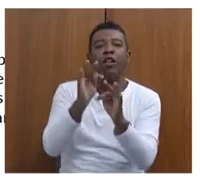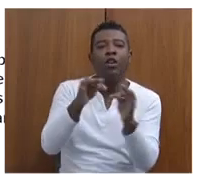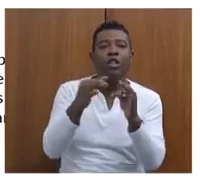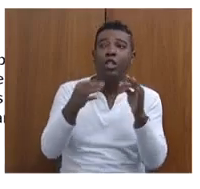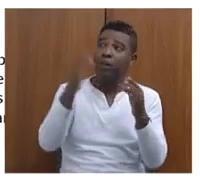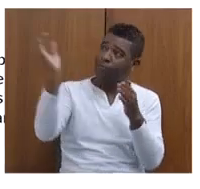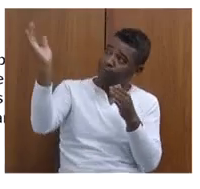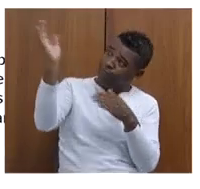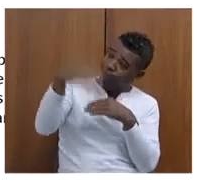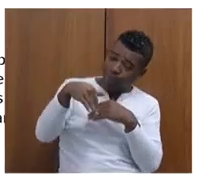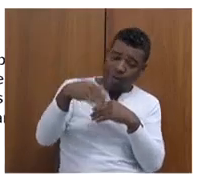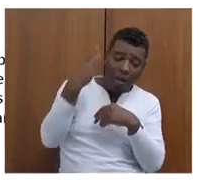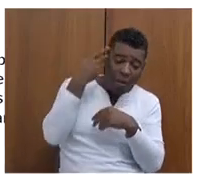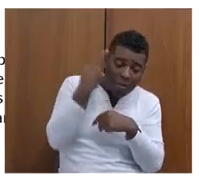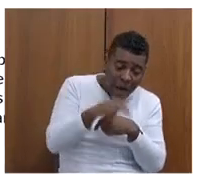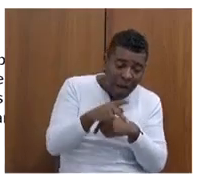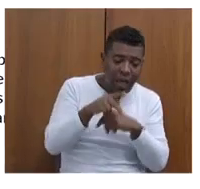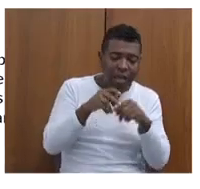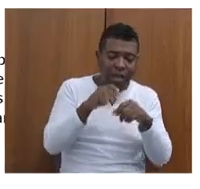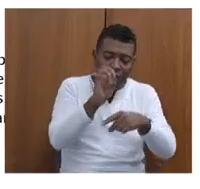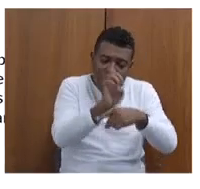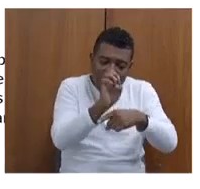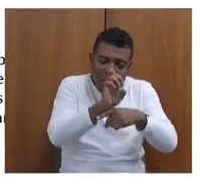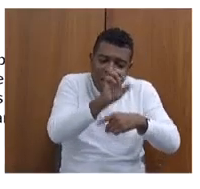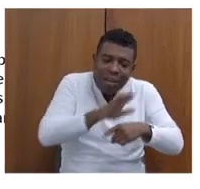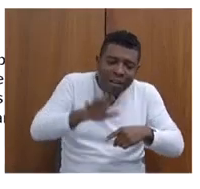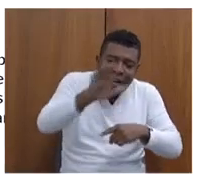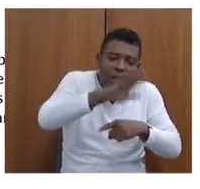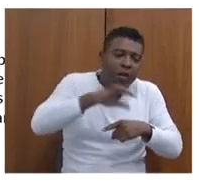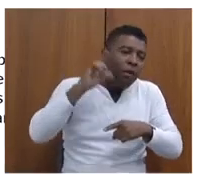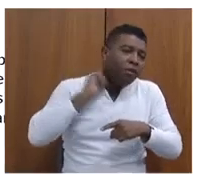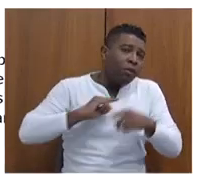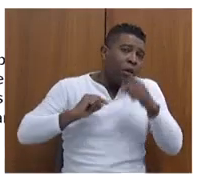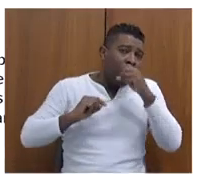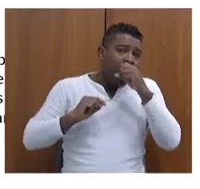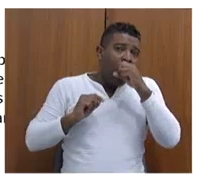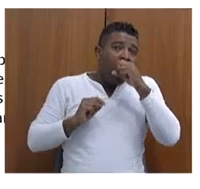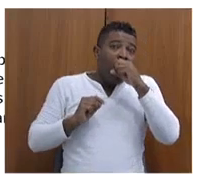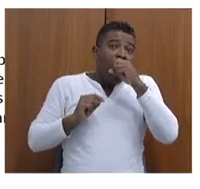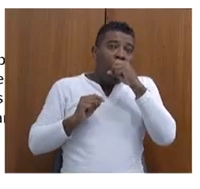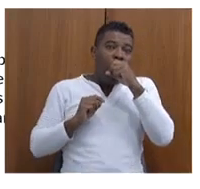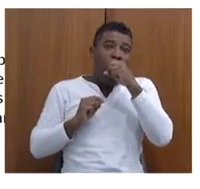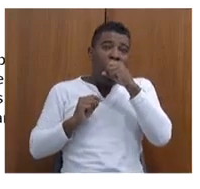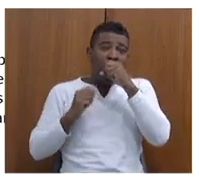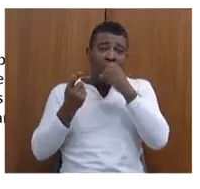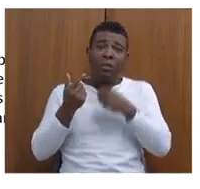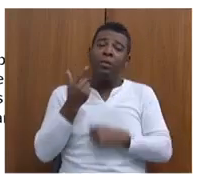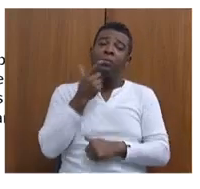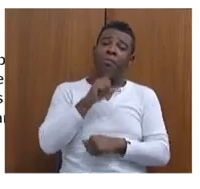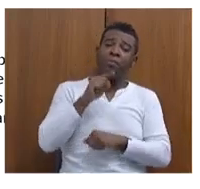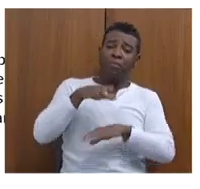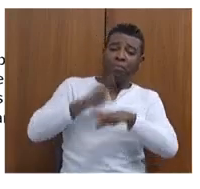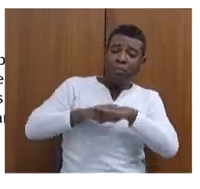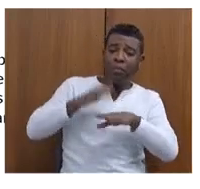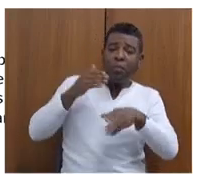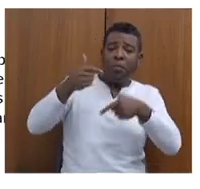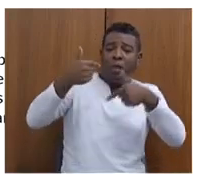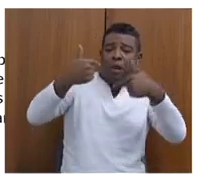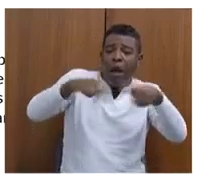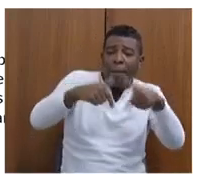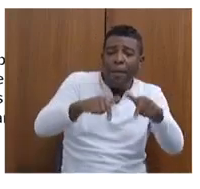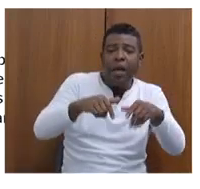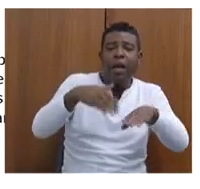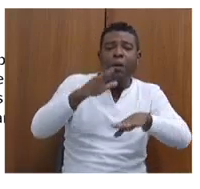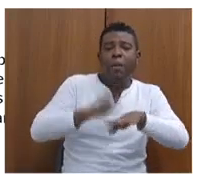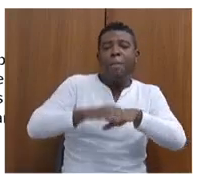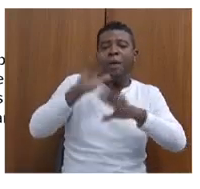melhor empregos mais empregos com mais qualidade com mais salário né